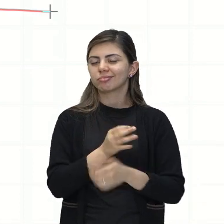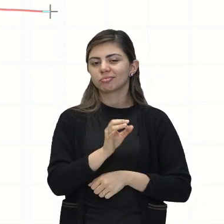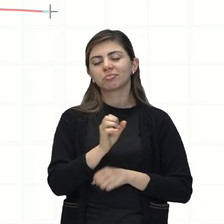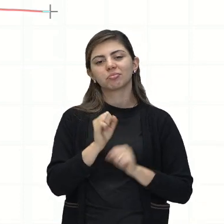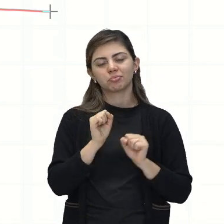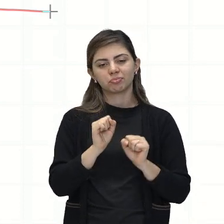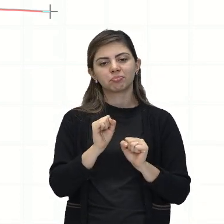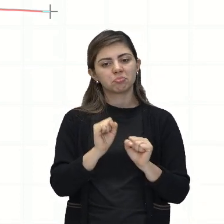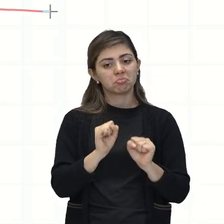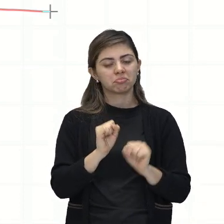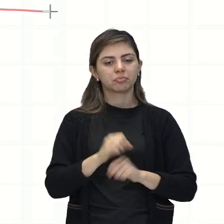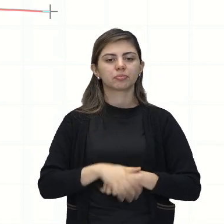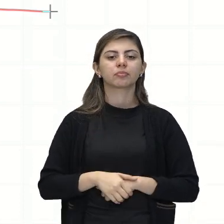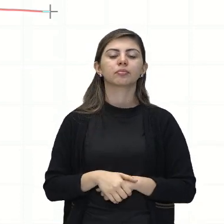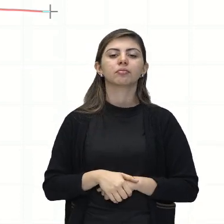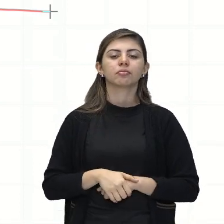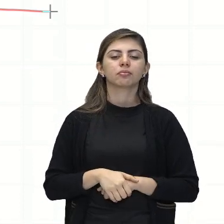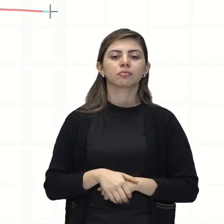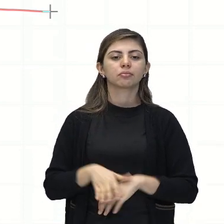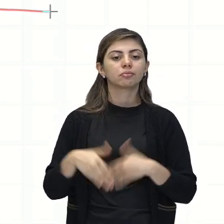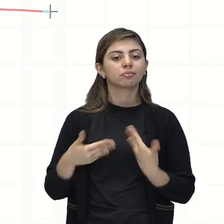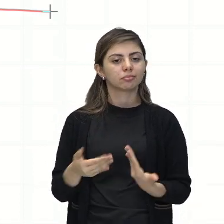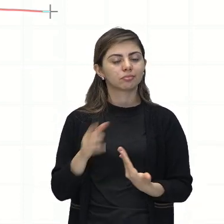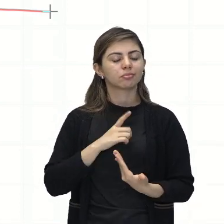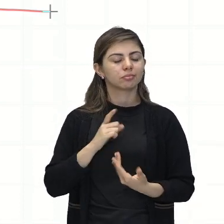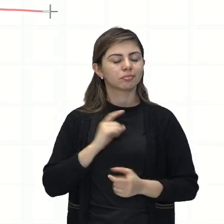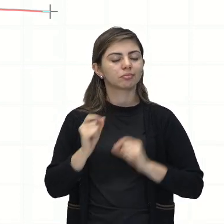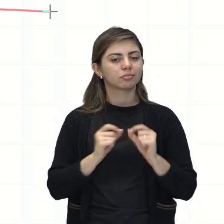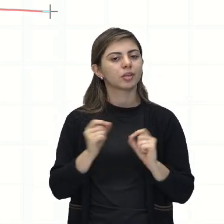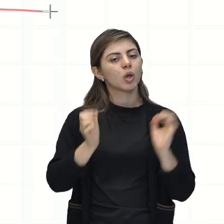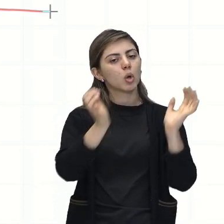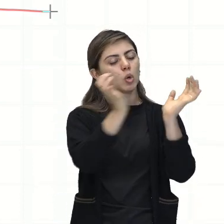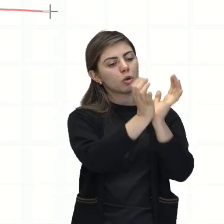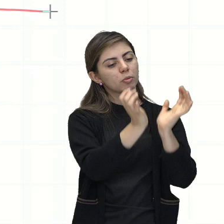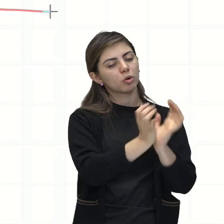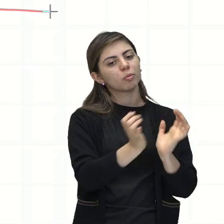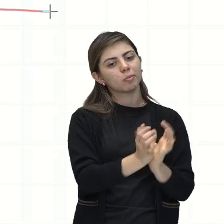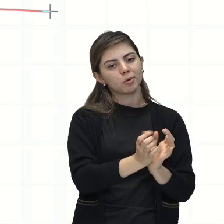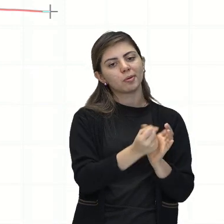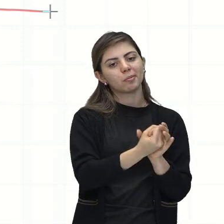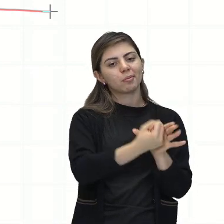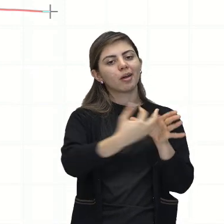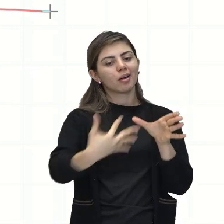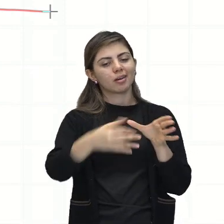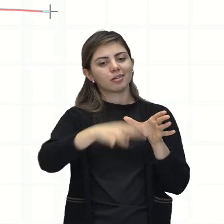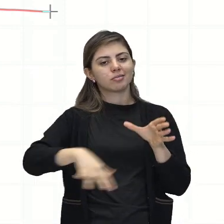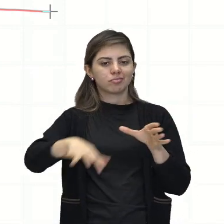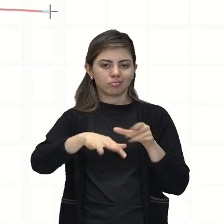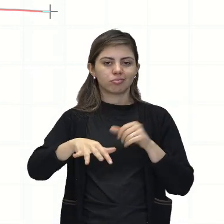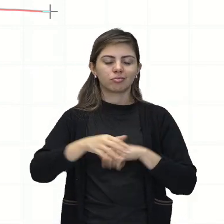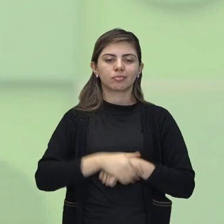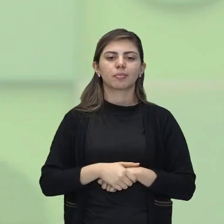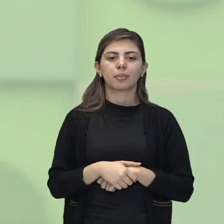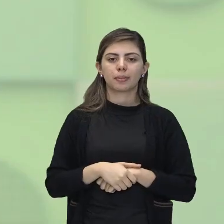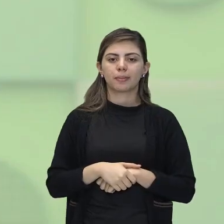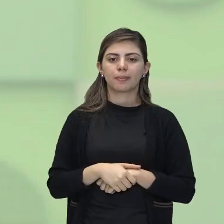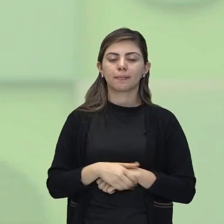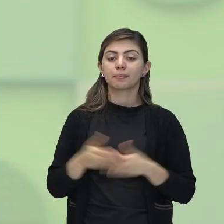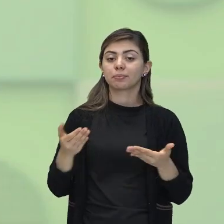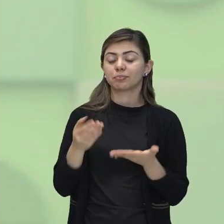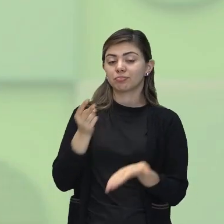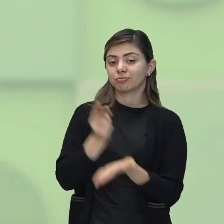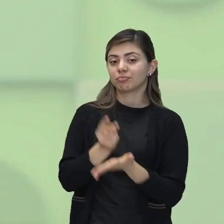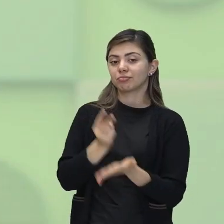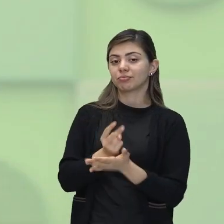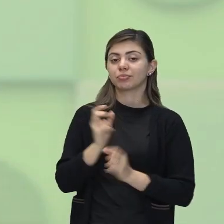Então, aí nós temos também uma classificação quanto aos reinos da natureza. Vamos continuar